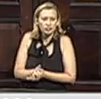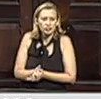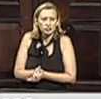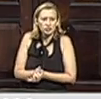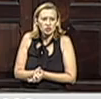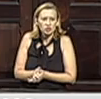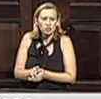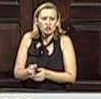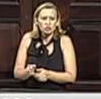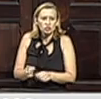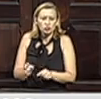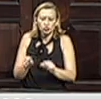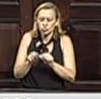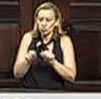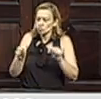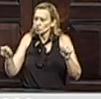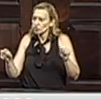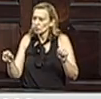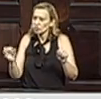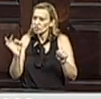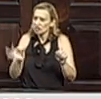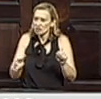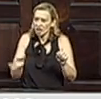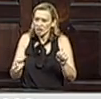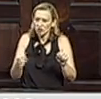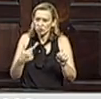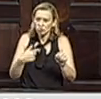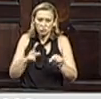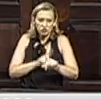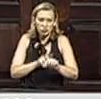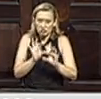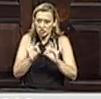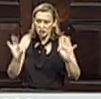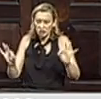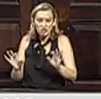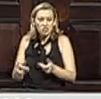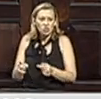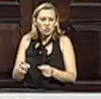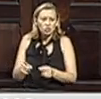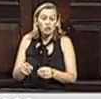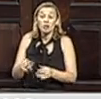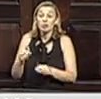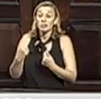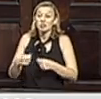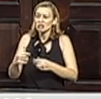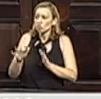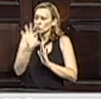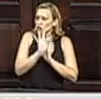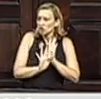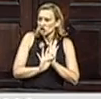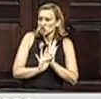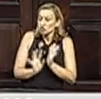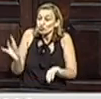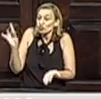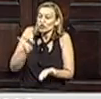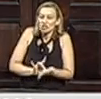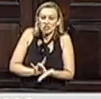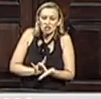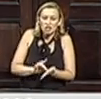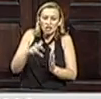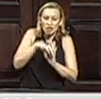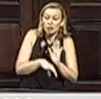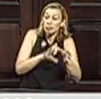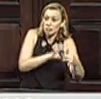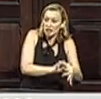prazo que é comum, todos nós emendamos, deputado Paulo Ramos, a partir de um texto original. Né? Ninguém emenda a